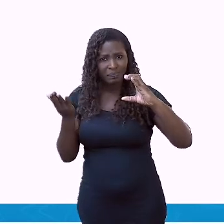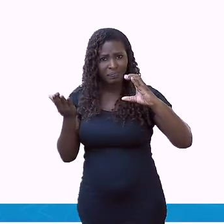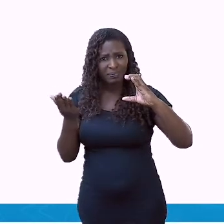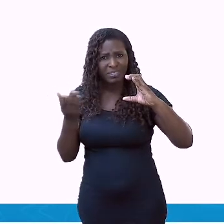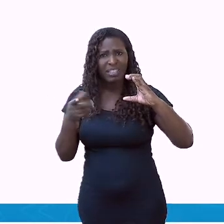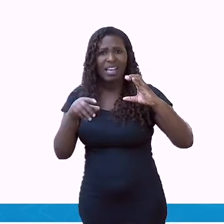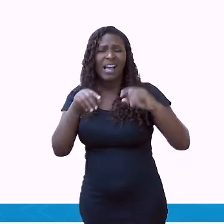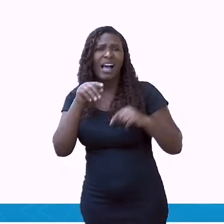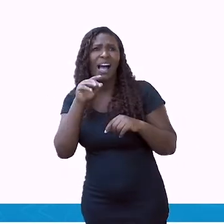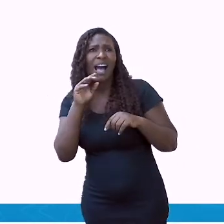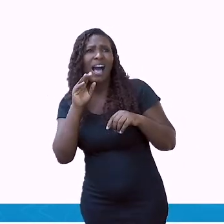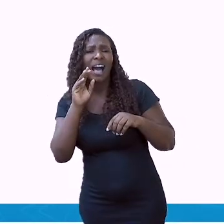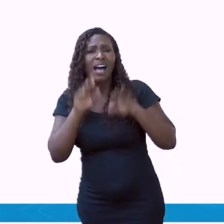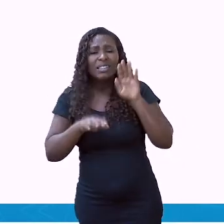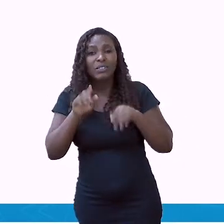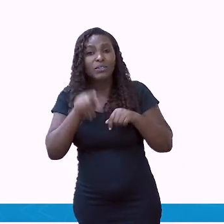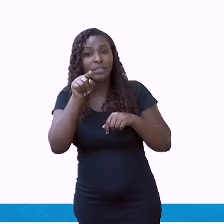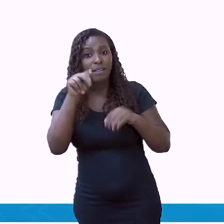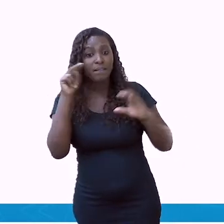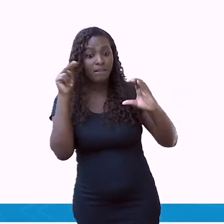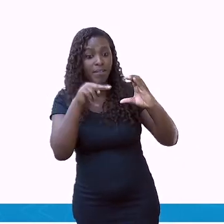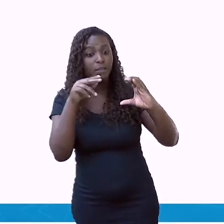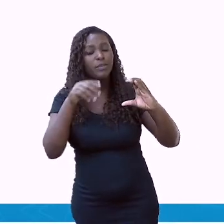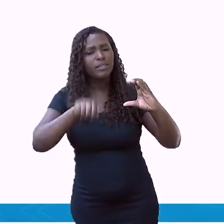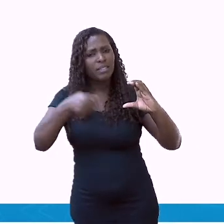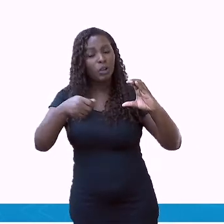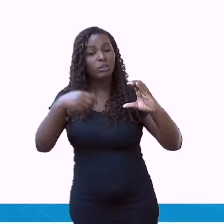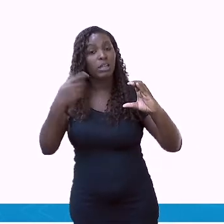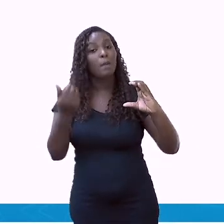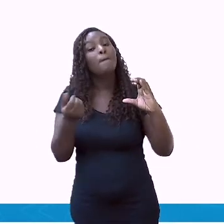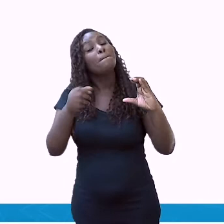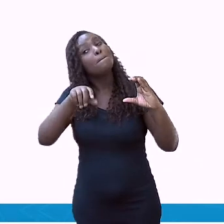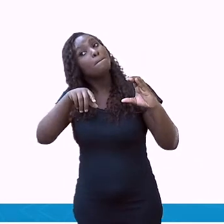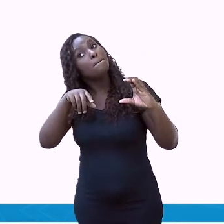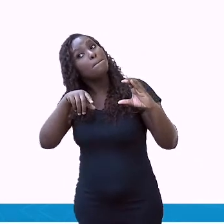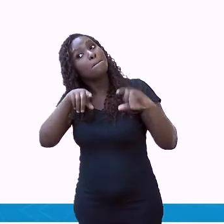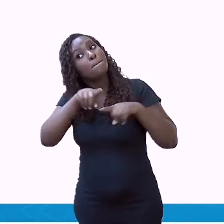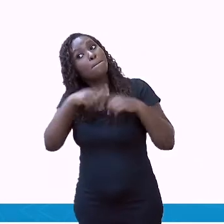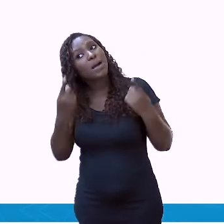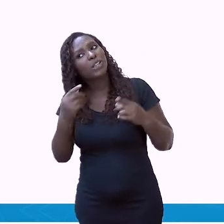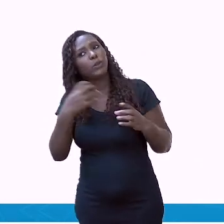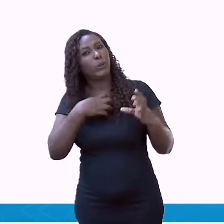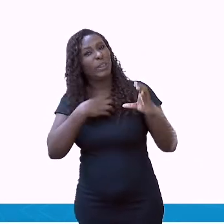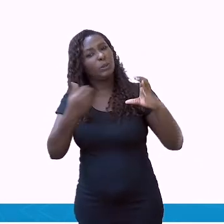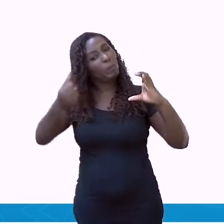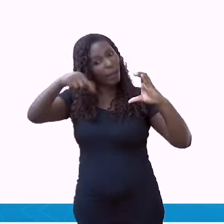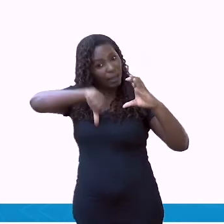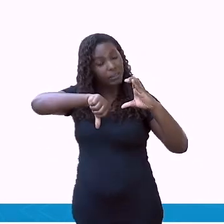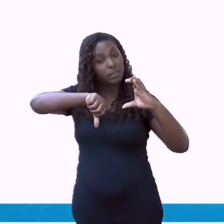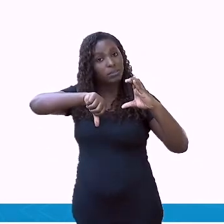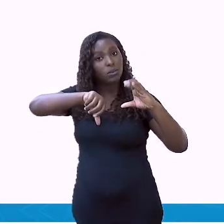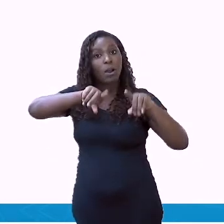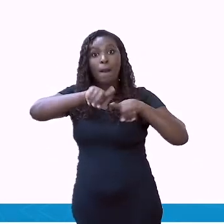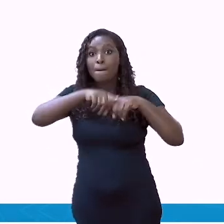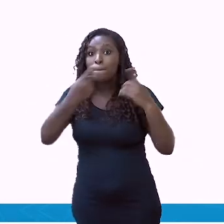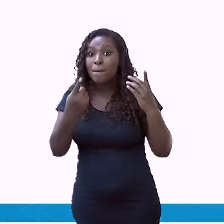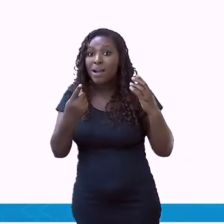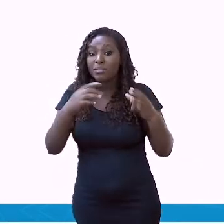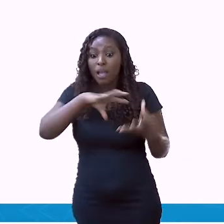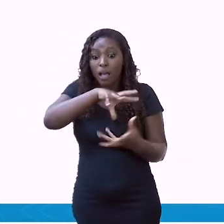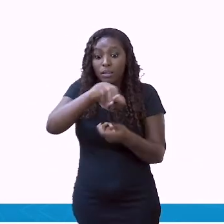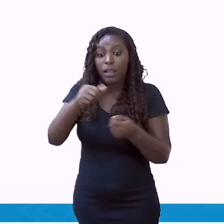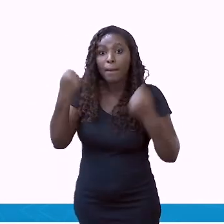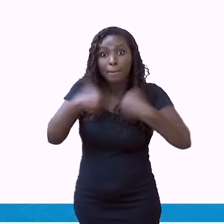necessidade nossa. Por quê? Os raios solares vêm, eles aquecem a Terra e a